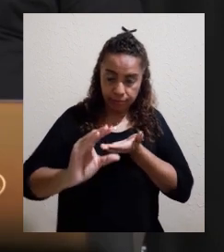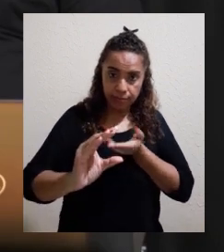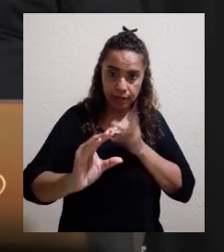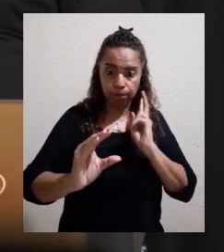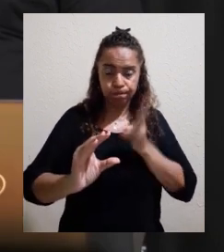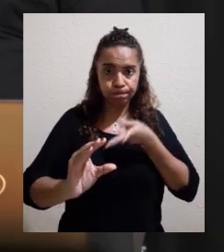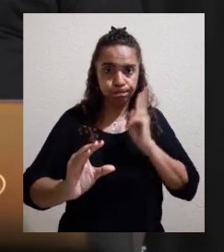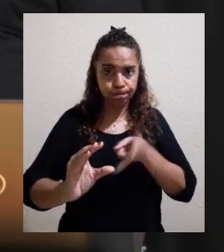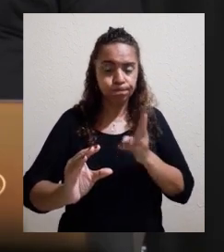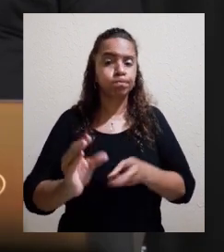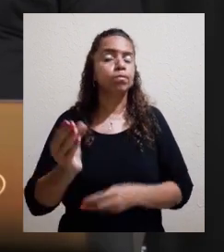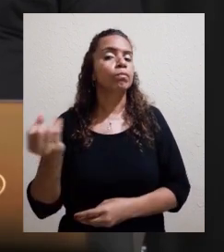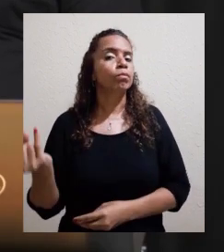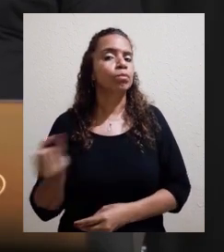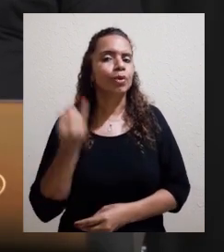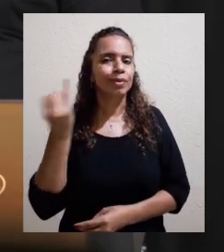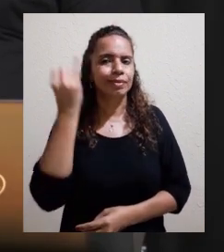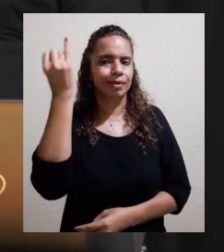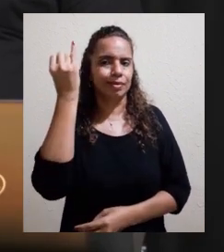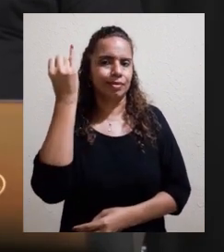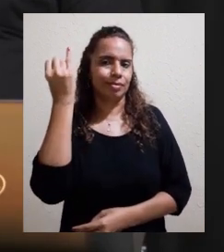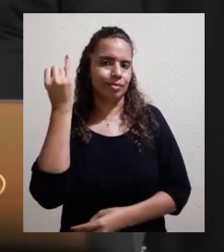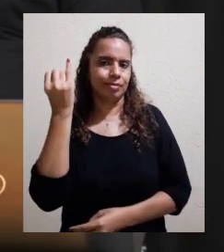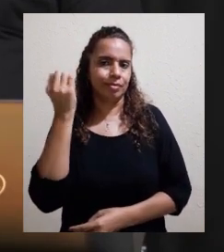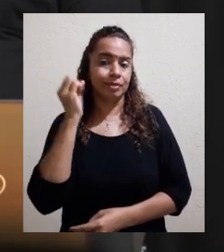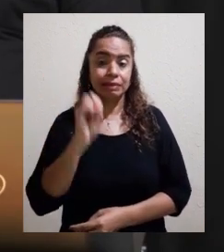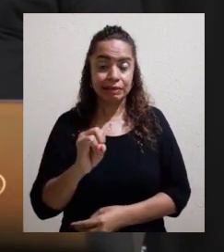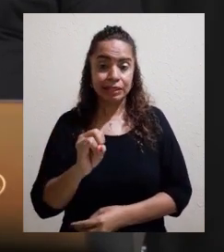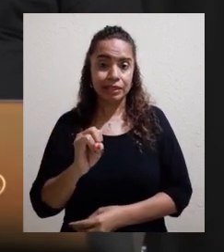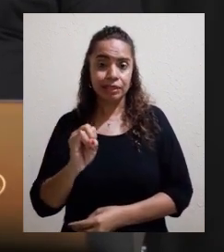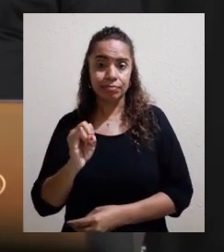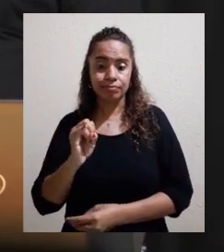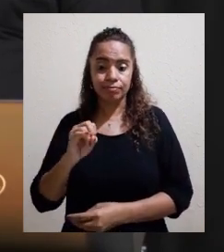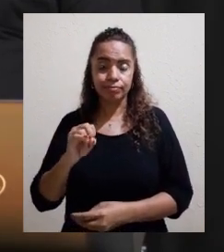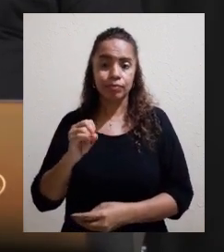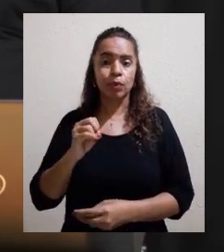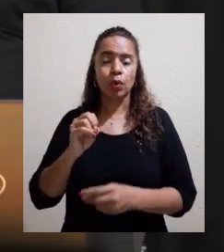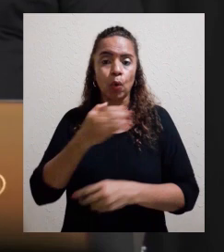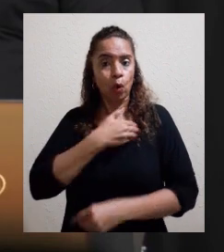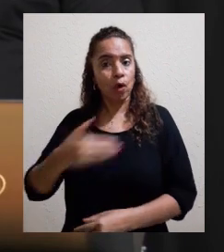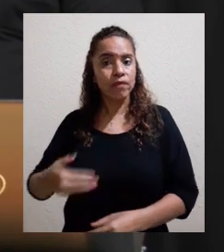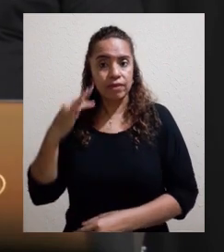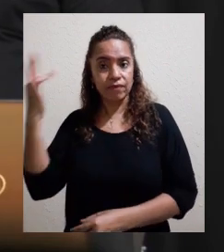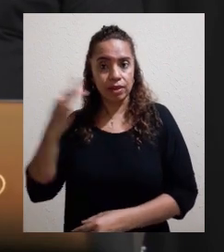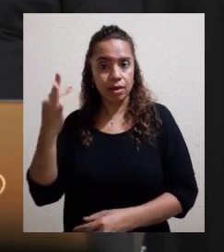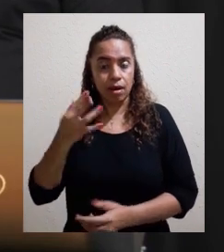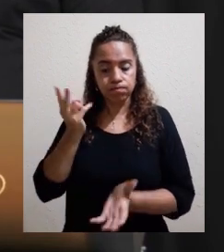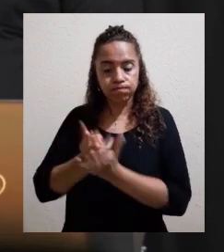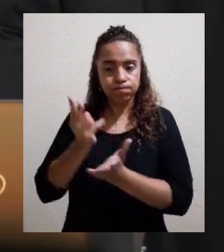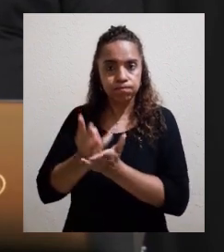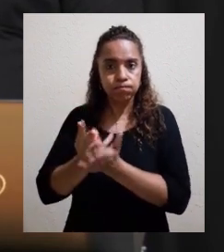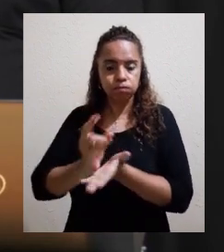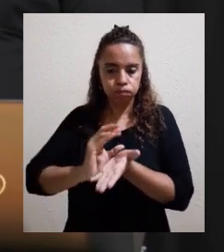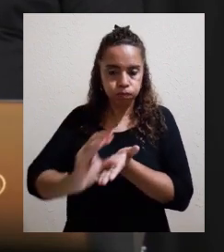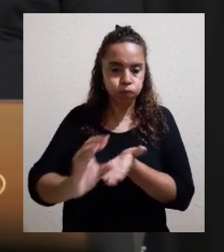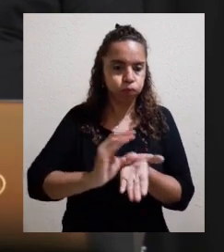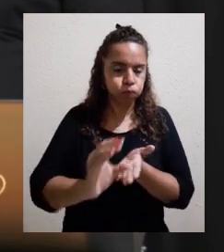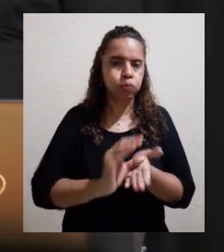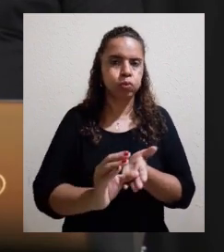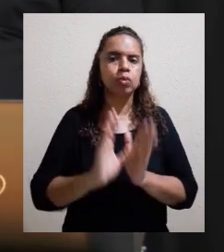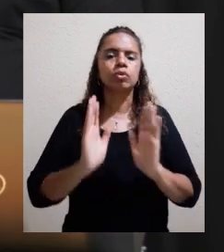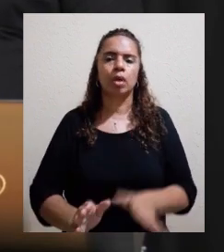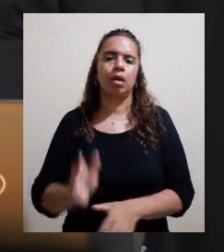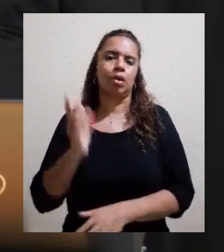manter esse investimento, né, a gente ter mantido os investimentos nos últimos meses, anos, era essencial para a gente conseguir dar uma resposta